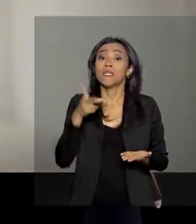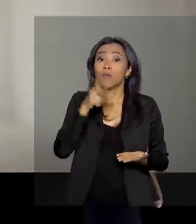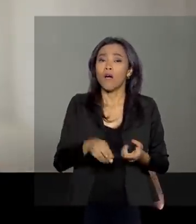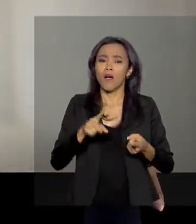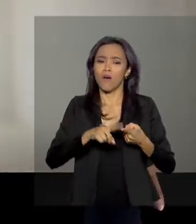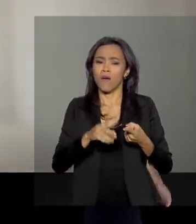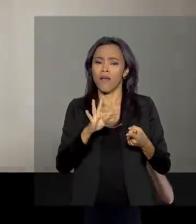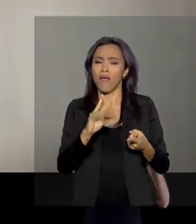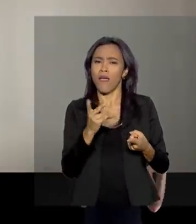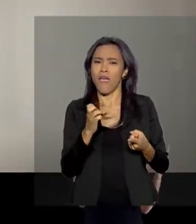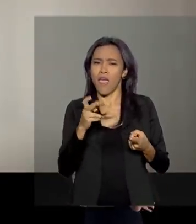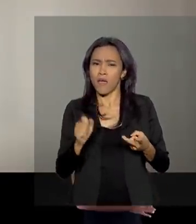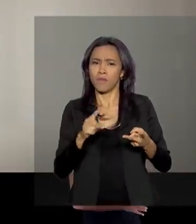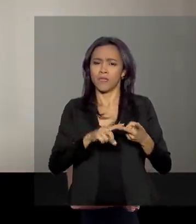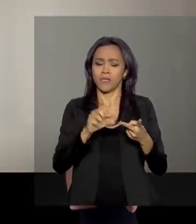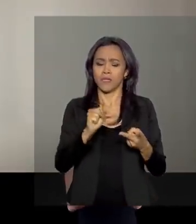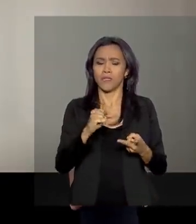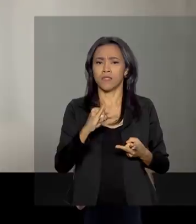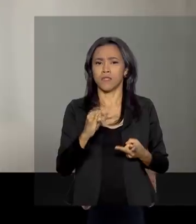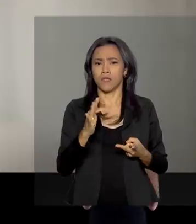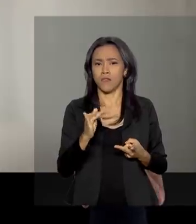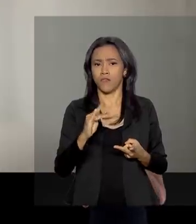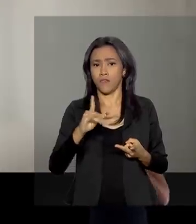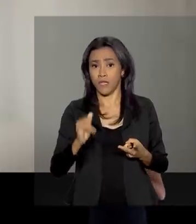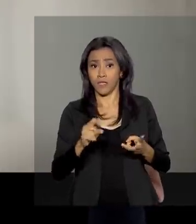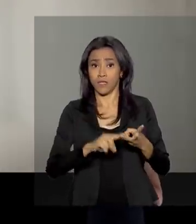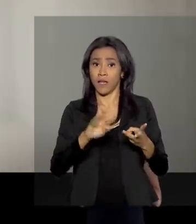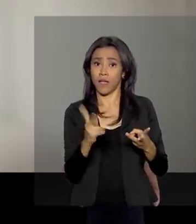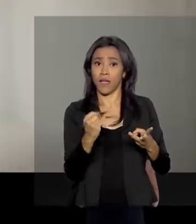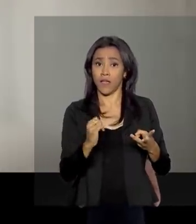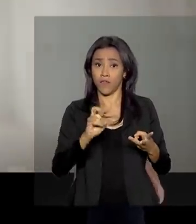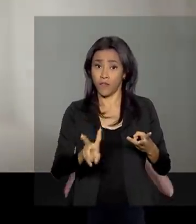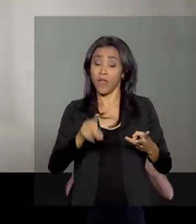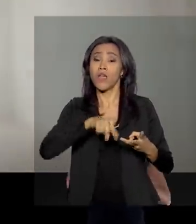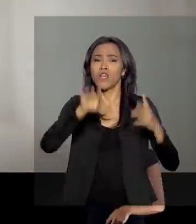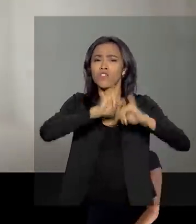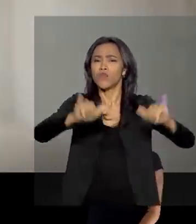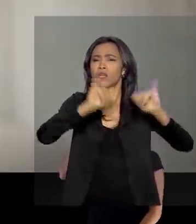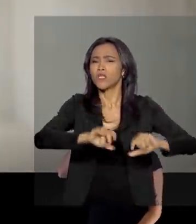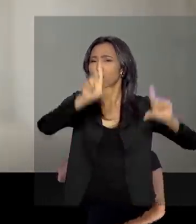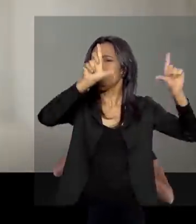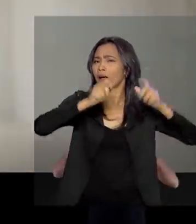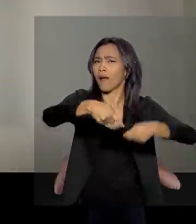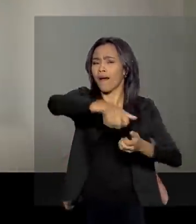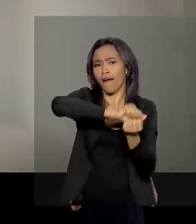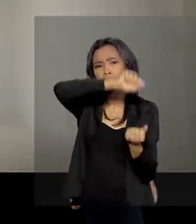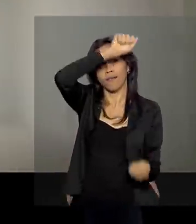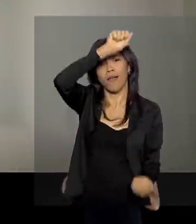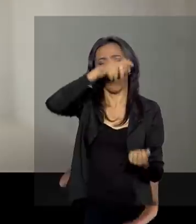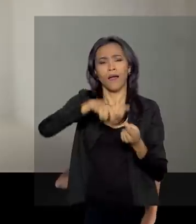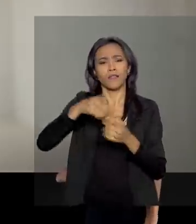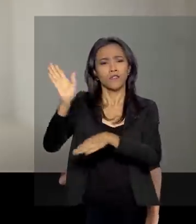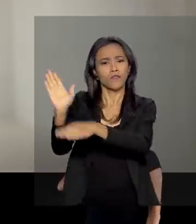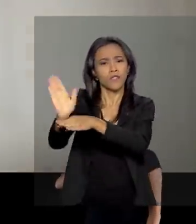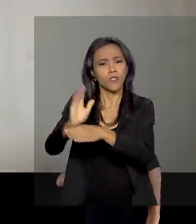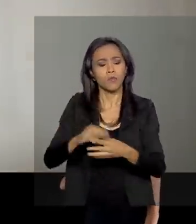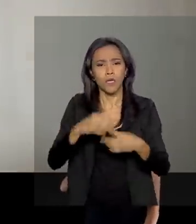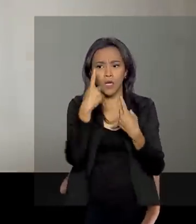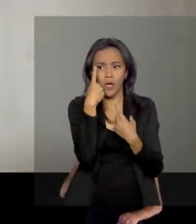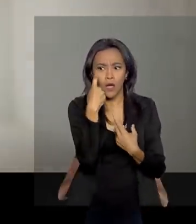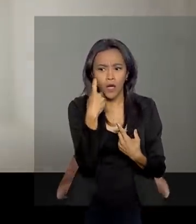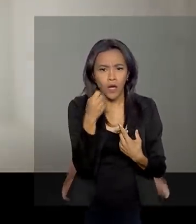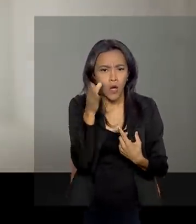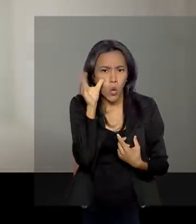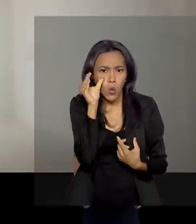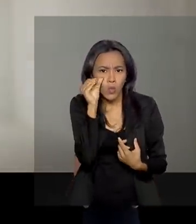herpes genital sífilis e hiv beijos são filmes cartazes e depoimentos que buscam despertar a curiosidade sobre